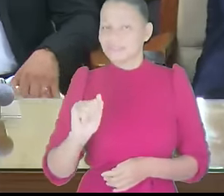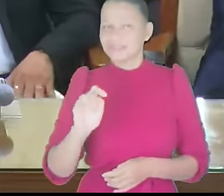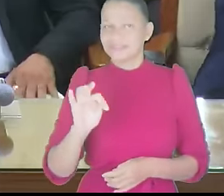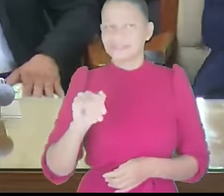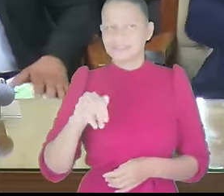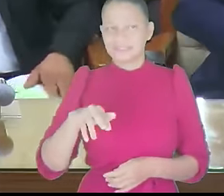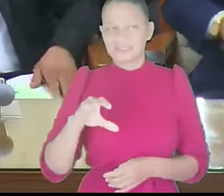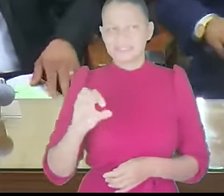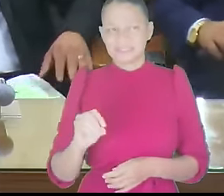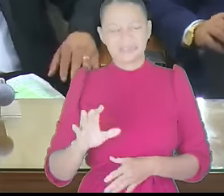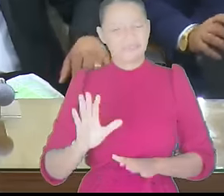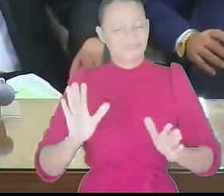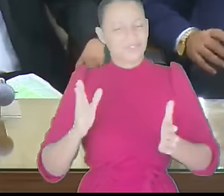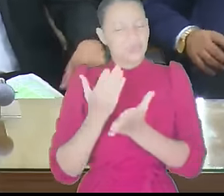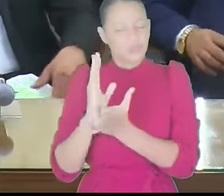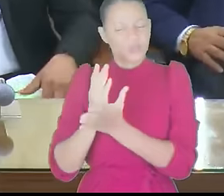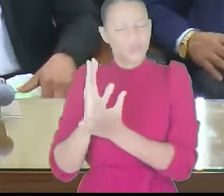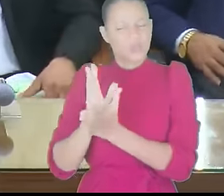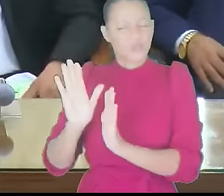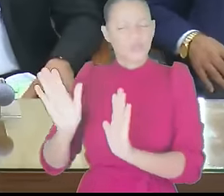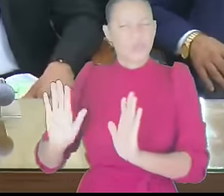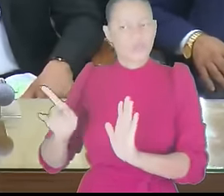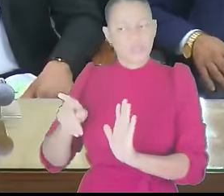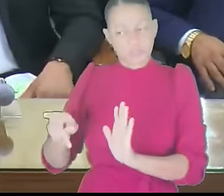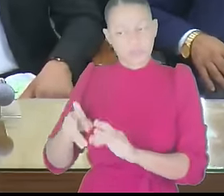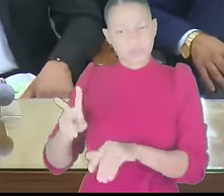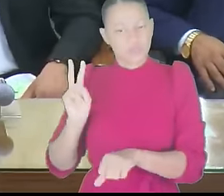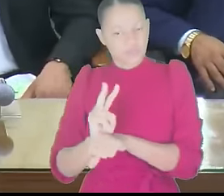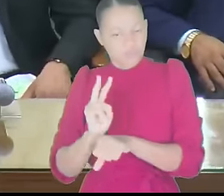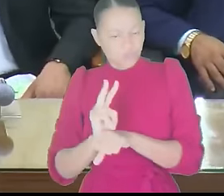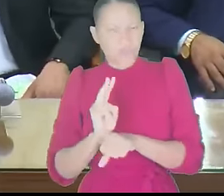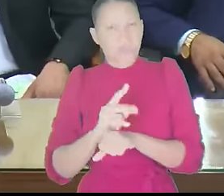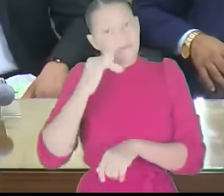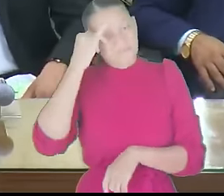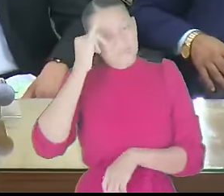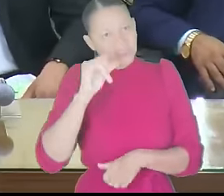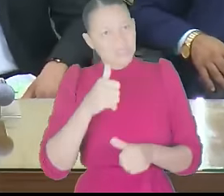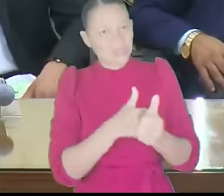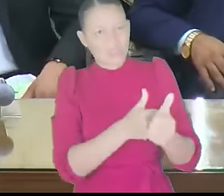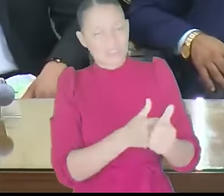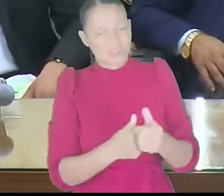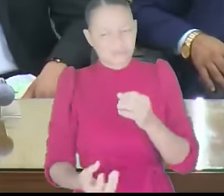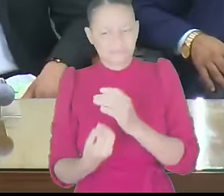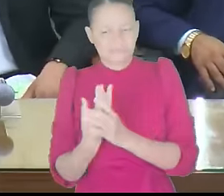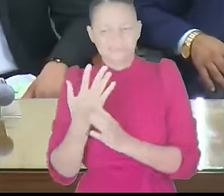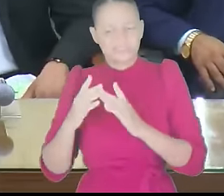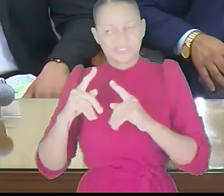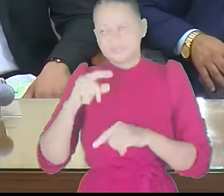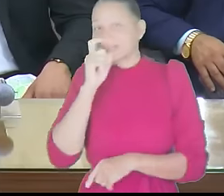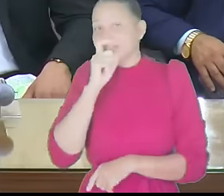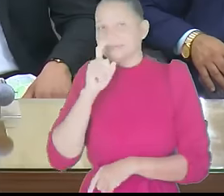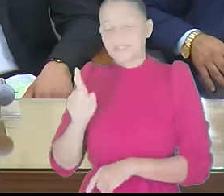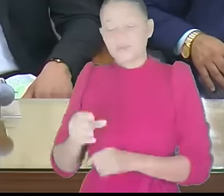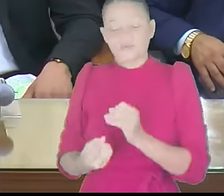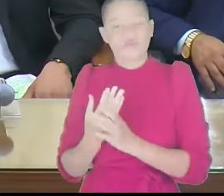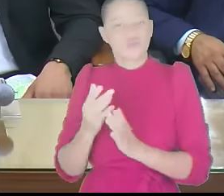Eu não tenho nada contra Constantino. Constantino foi quem livrou a igreja da perseguição. E alguém disse que foi ele que fundou a igreja. Mentira. Constantino não fundou